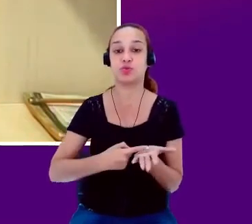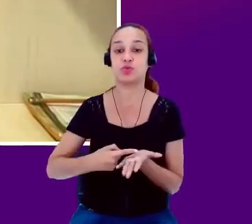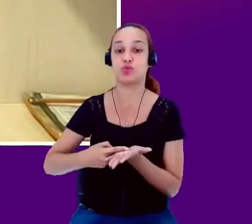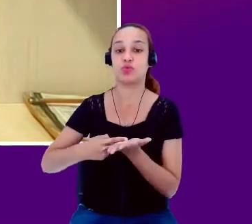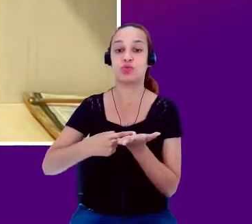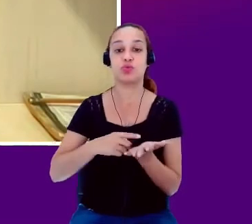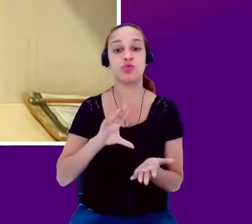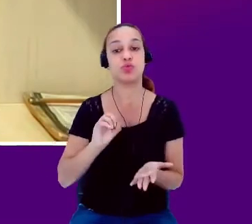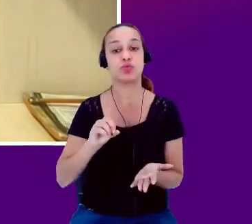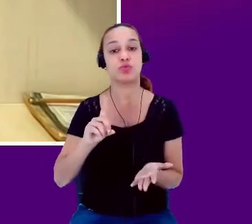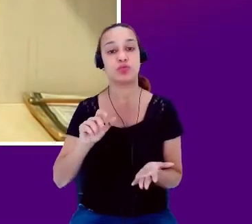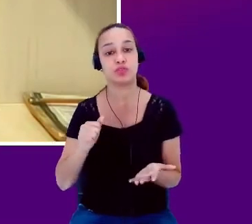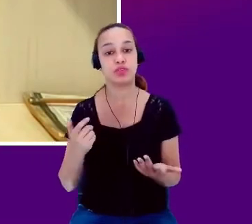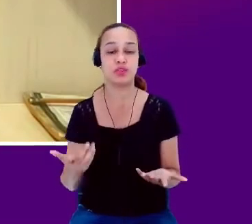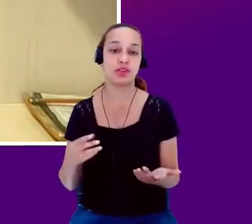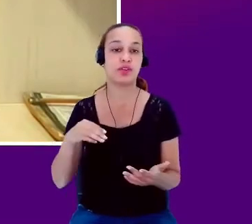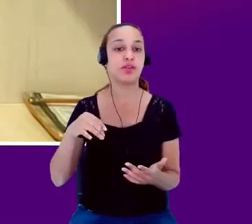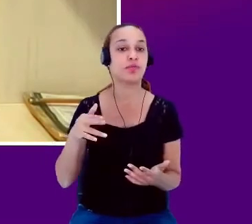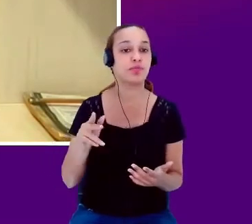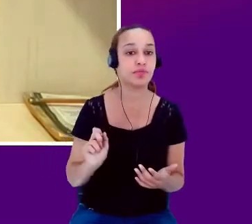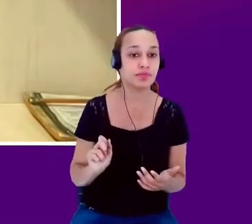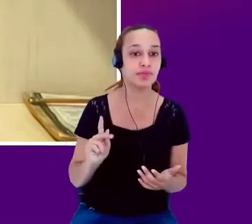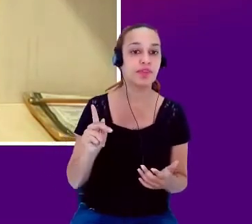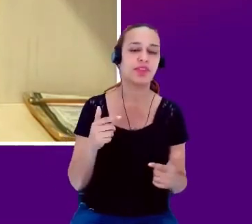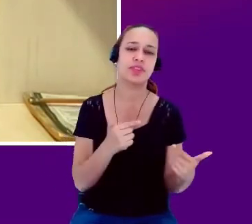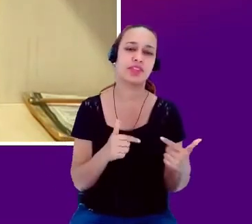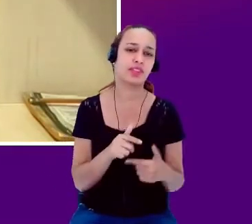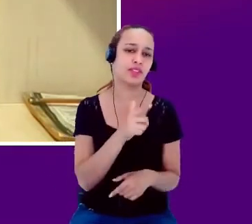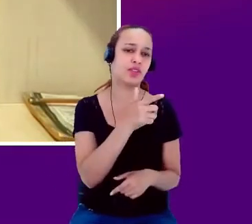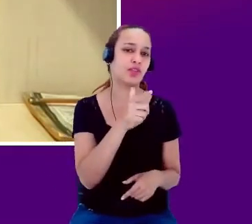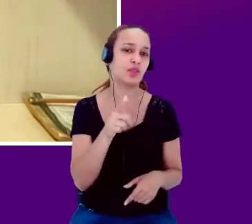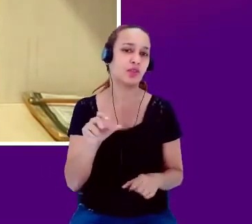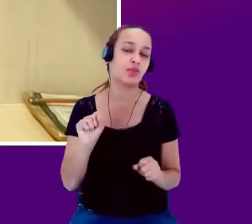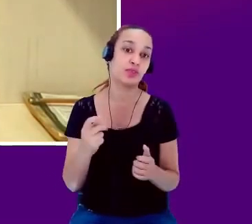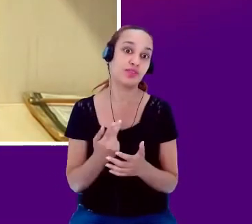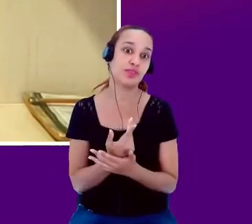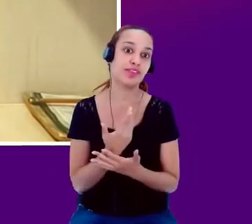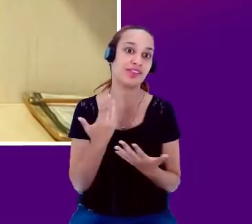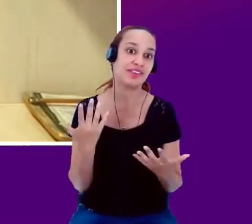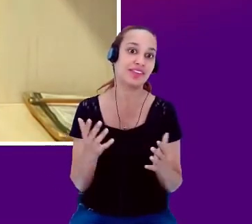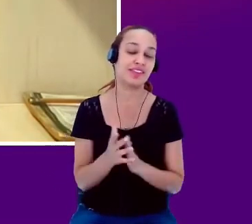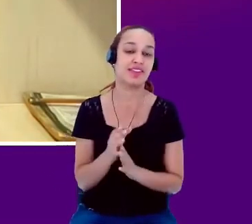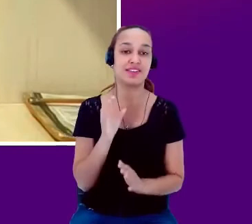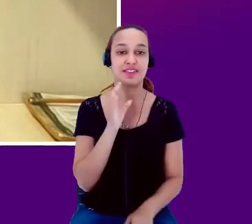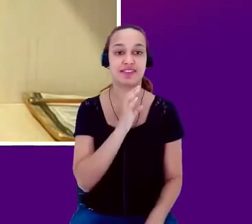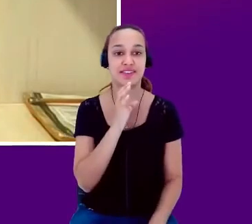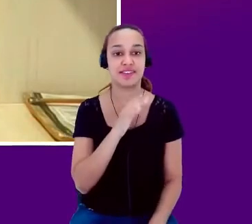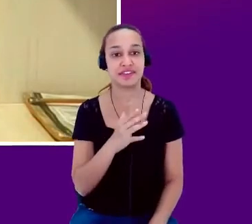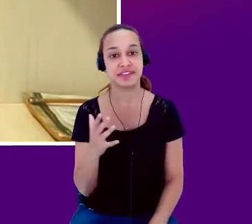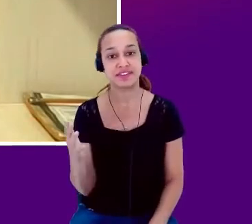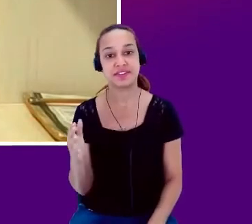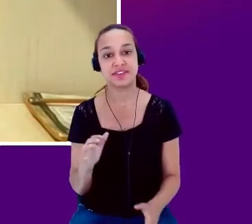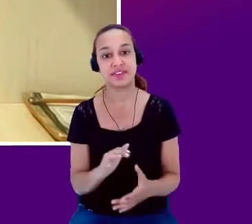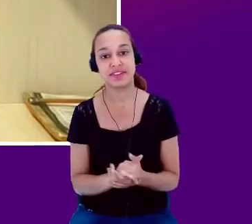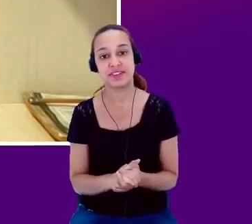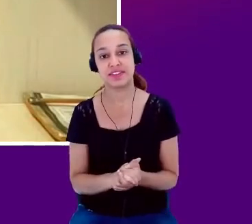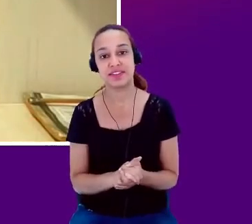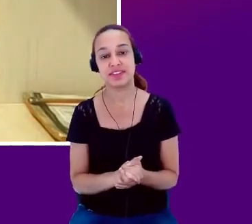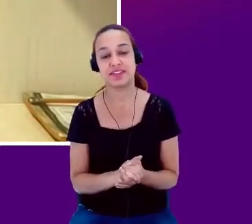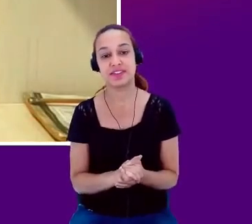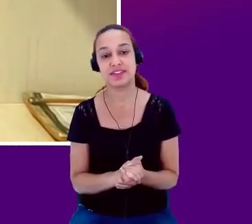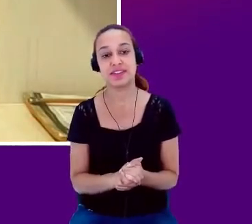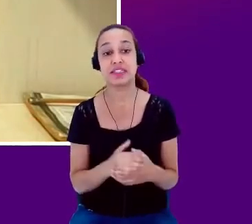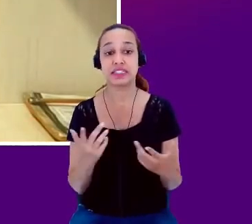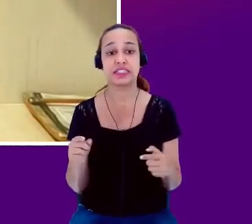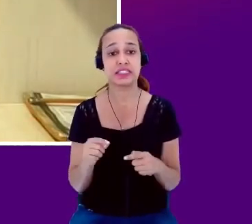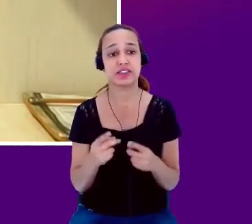com o Senacom, com o NIC-BR, estamos trabalhando em outros que devem sair do forno muito em breve, né? E me parece que o próximo passo